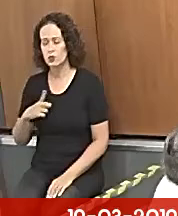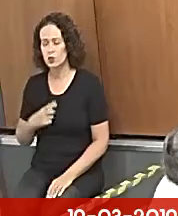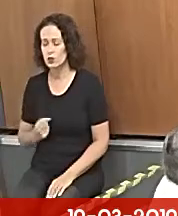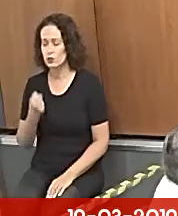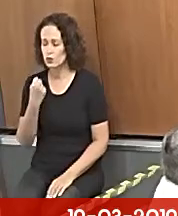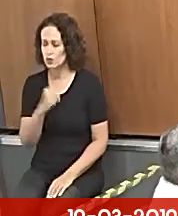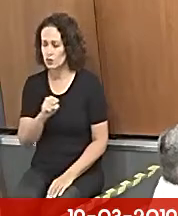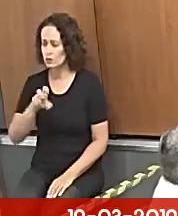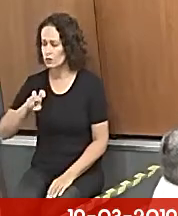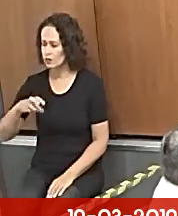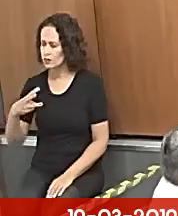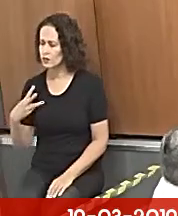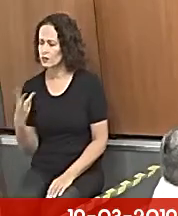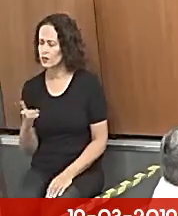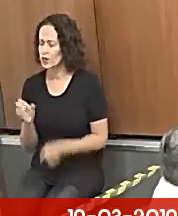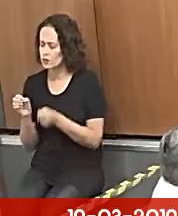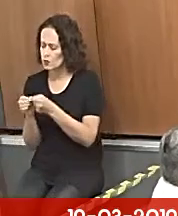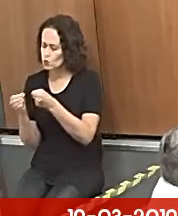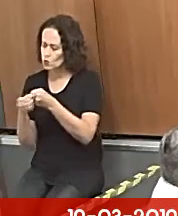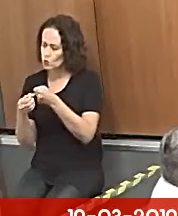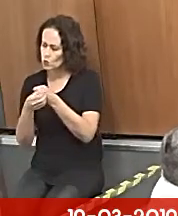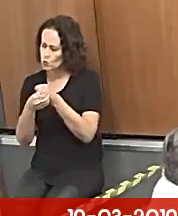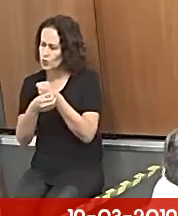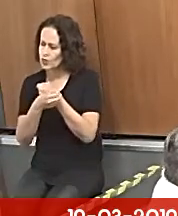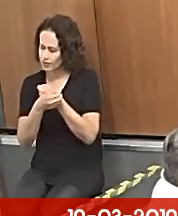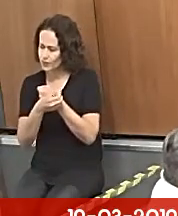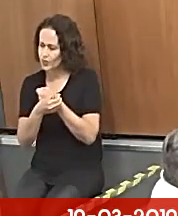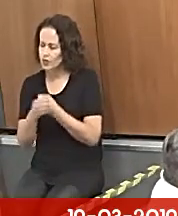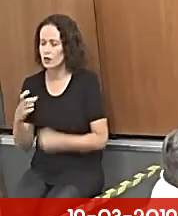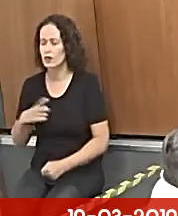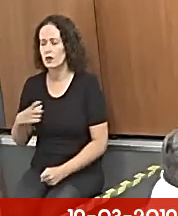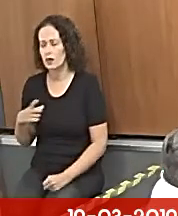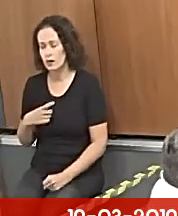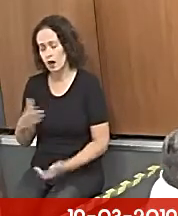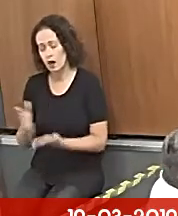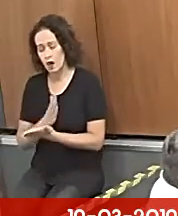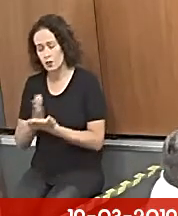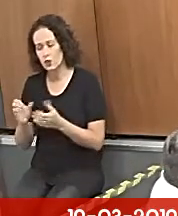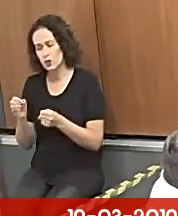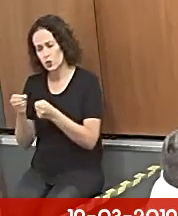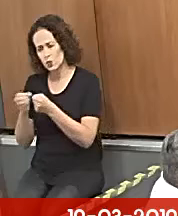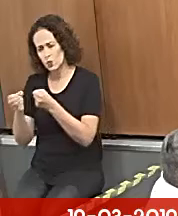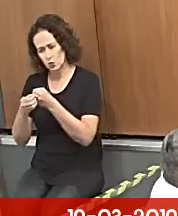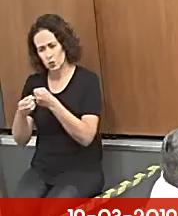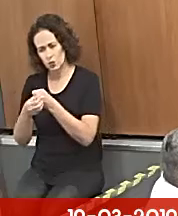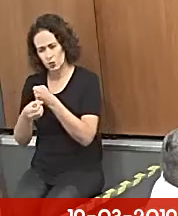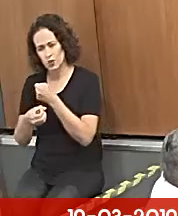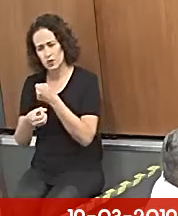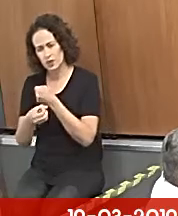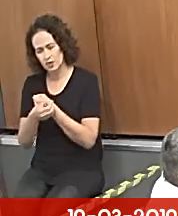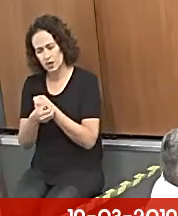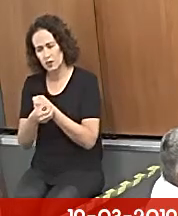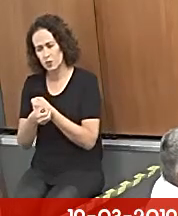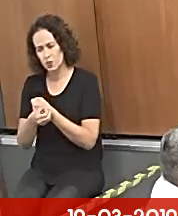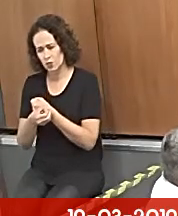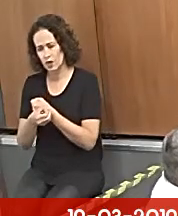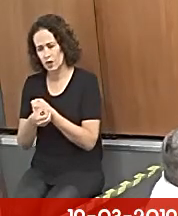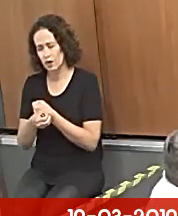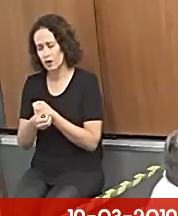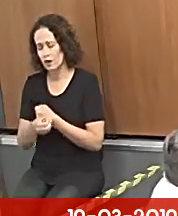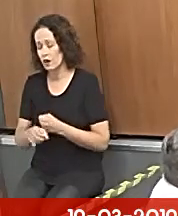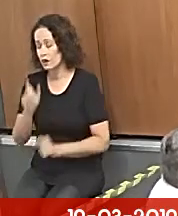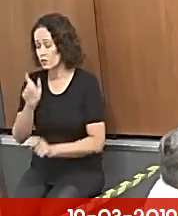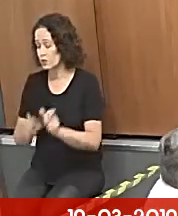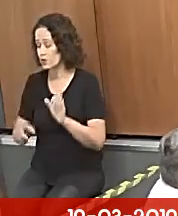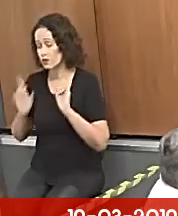853 municípios e tem muitos municípios que tá aí lá é é as pessoas com deficiência estão